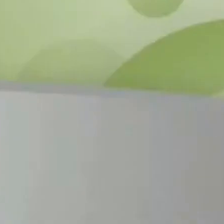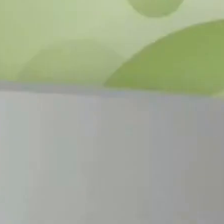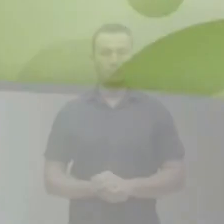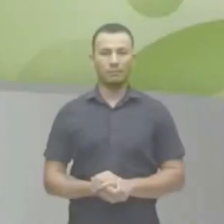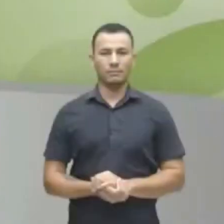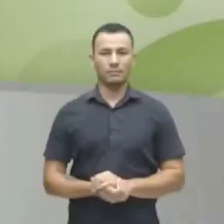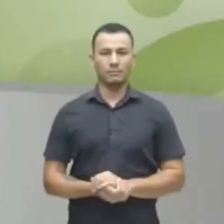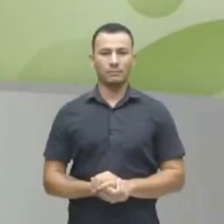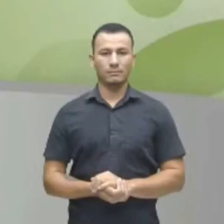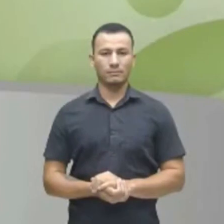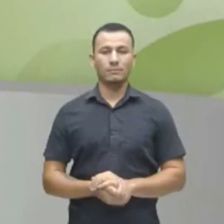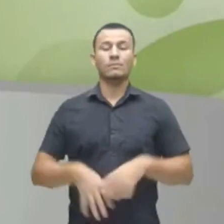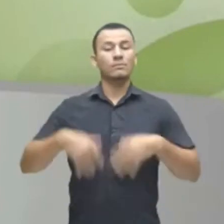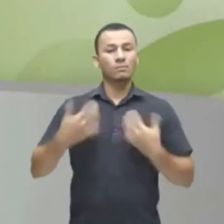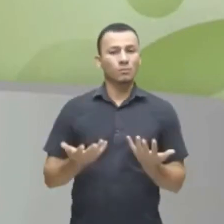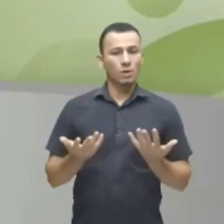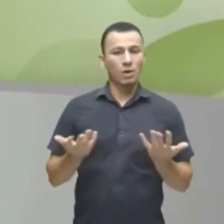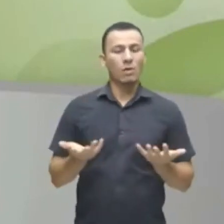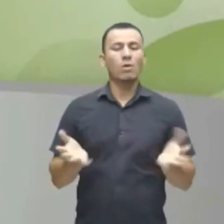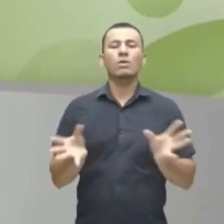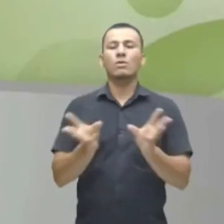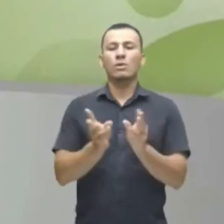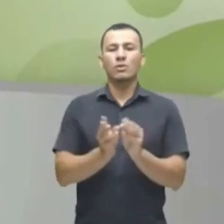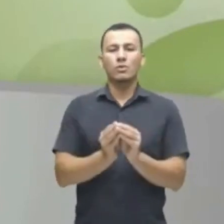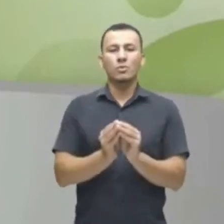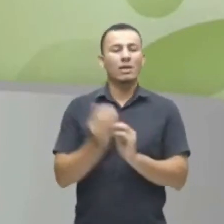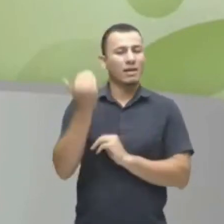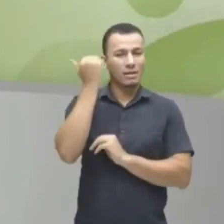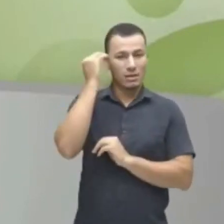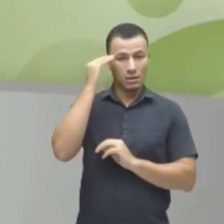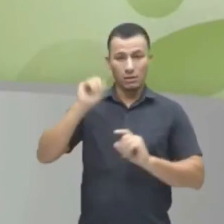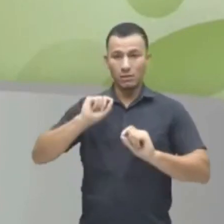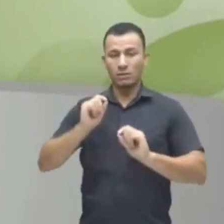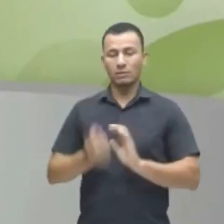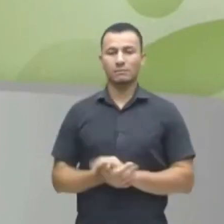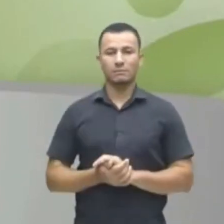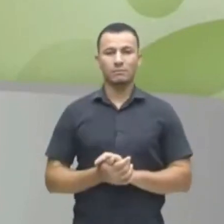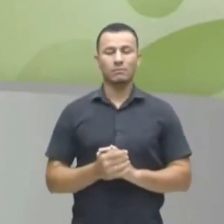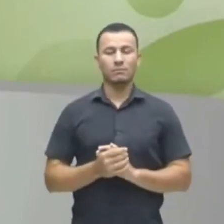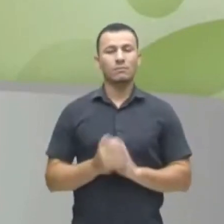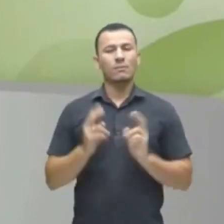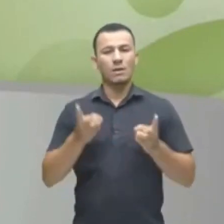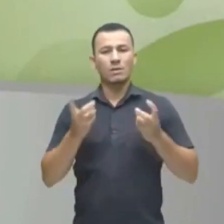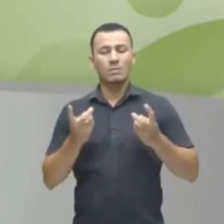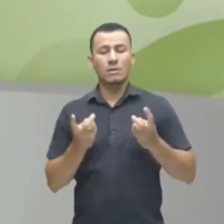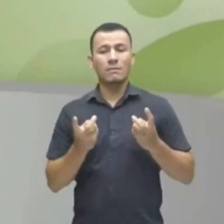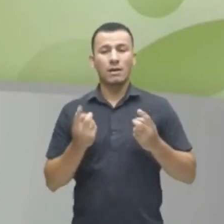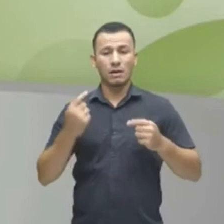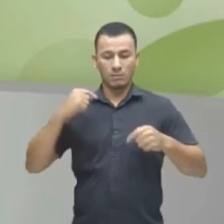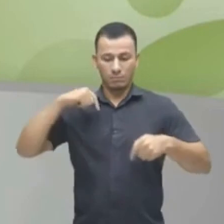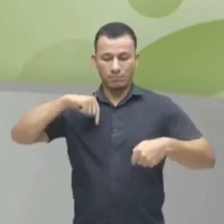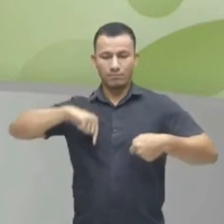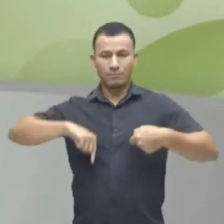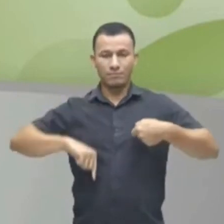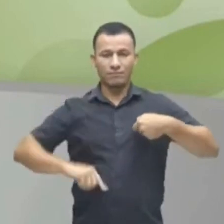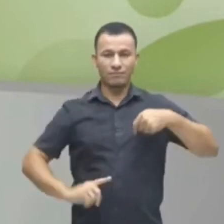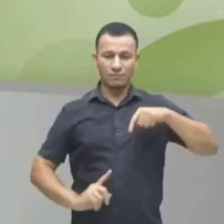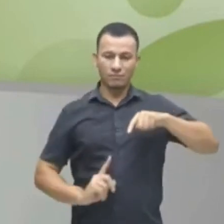O que nós conseguimos no resumo de hoje? Vocês viram que a circulação do nosso corpo, ele é